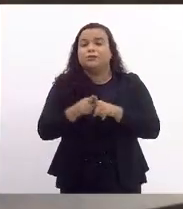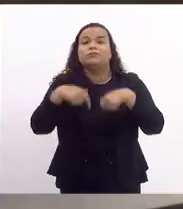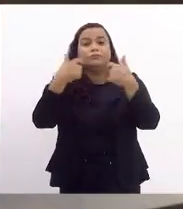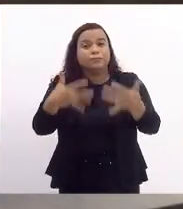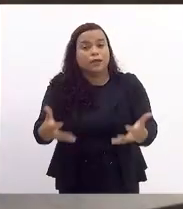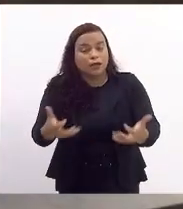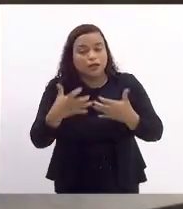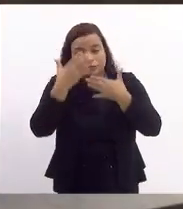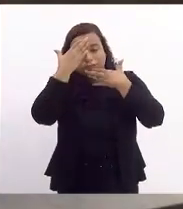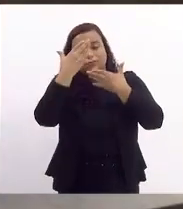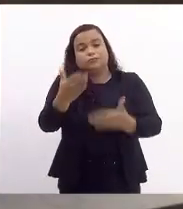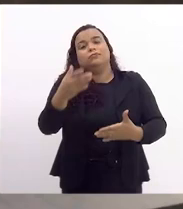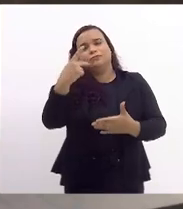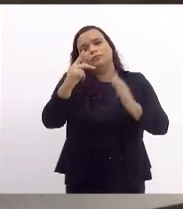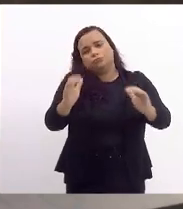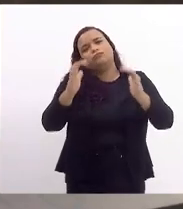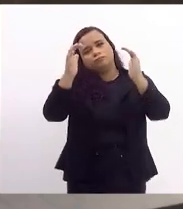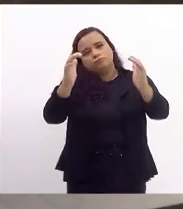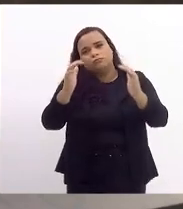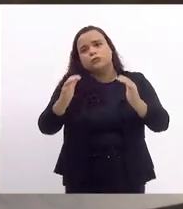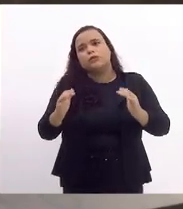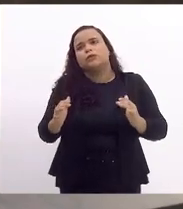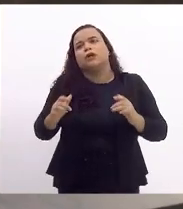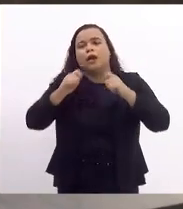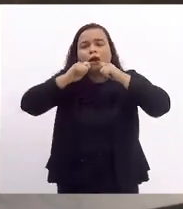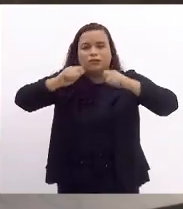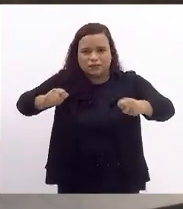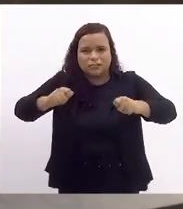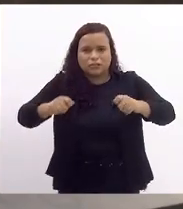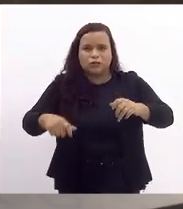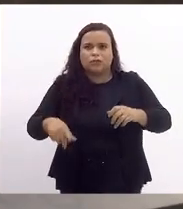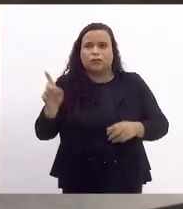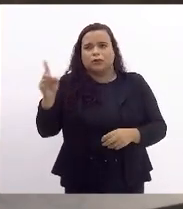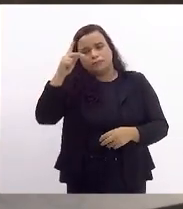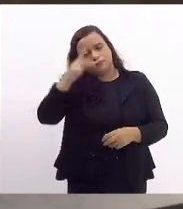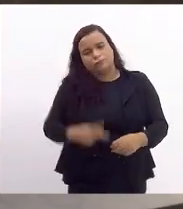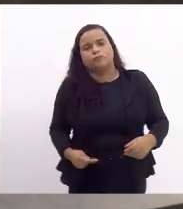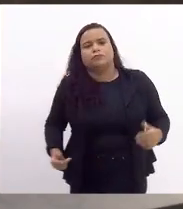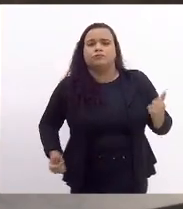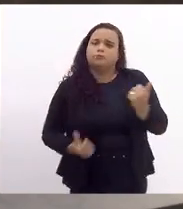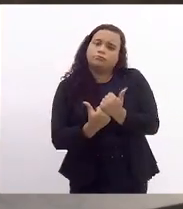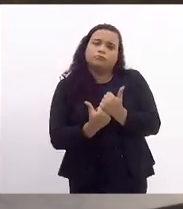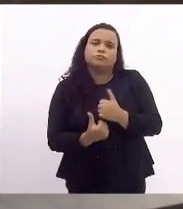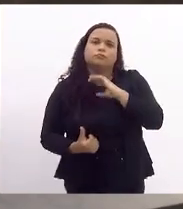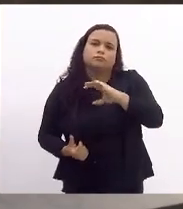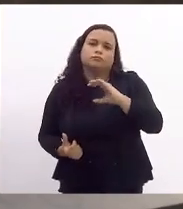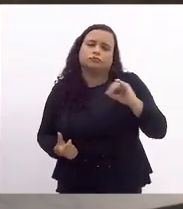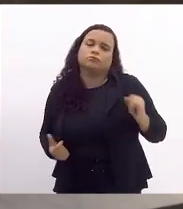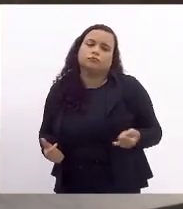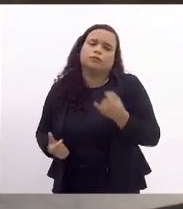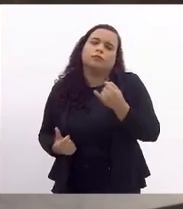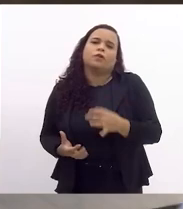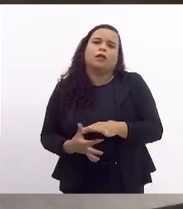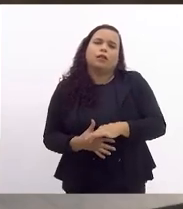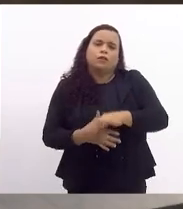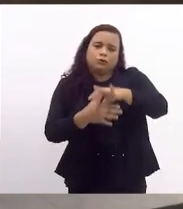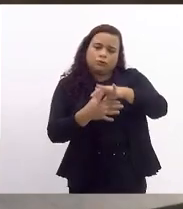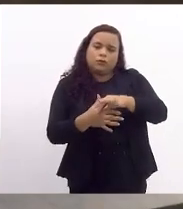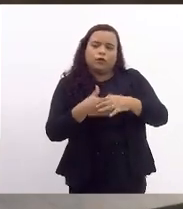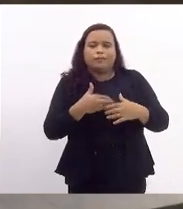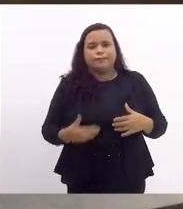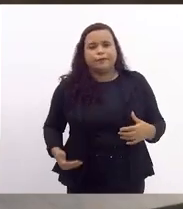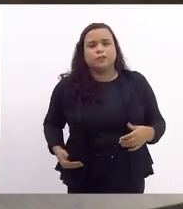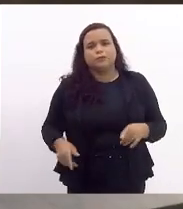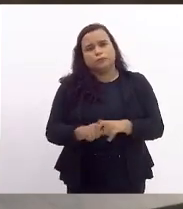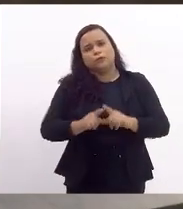presidente agradecer a vossa excelência a assessoria da presidência da ccj da liderança de governo